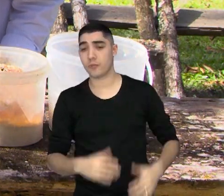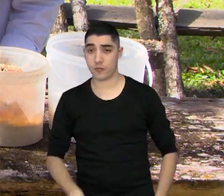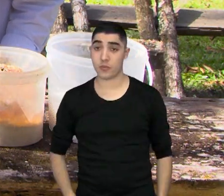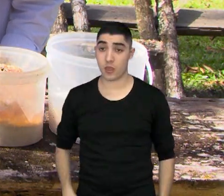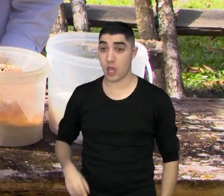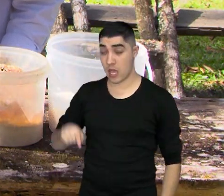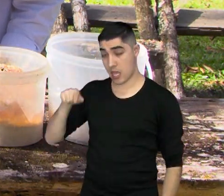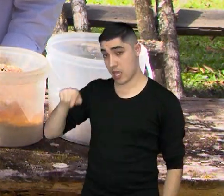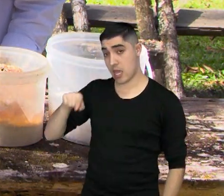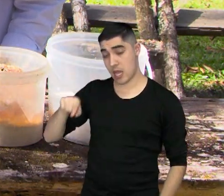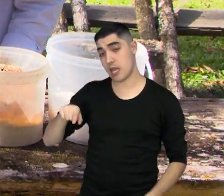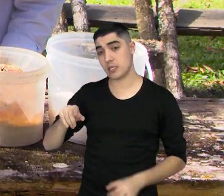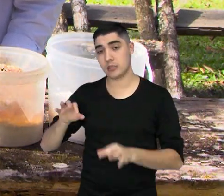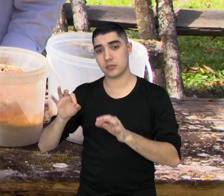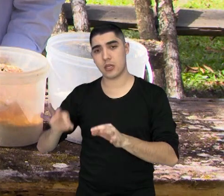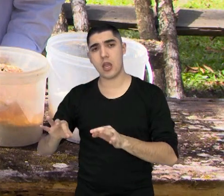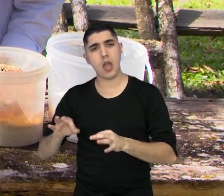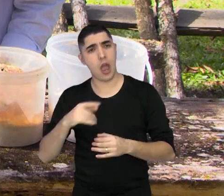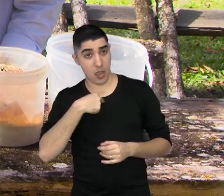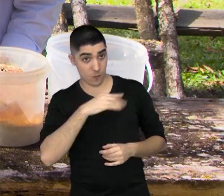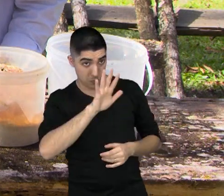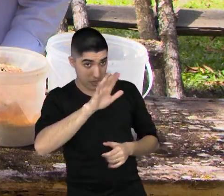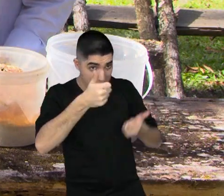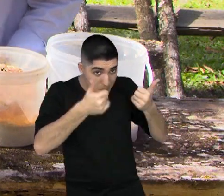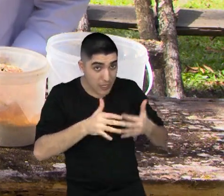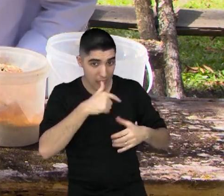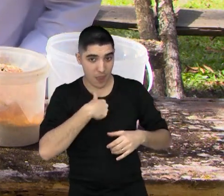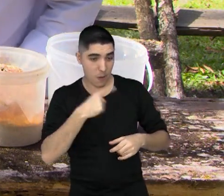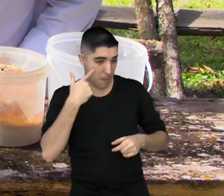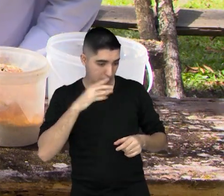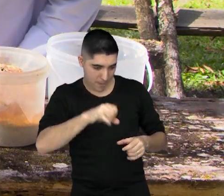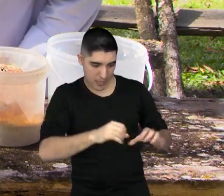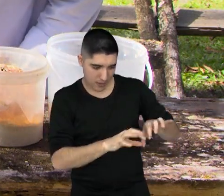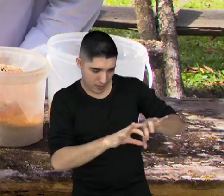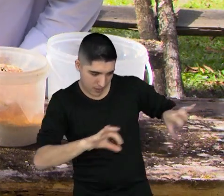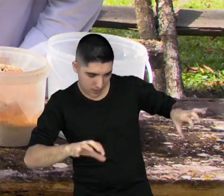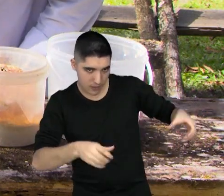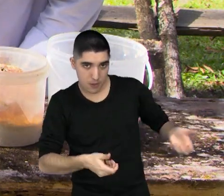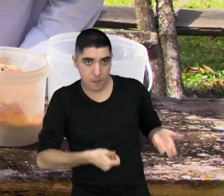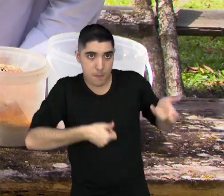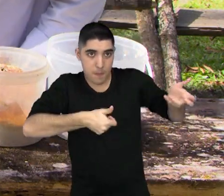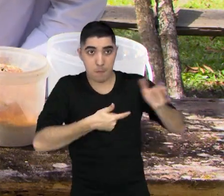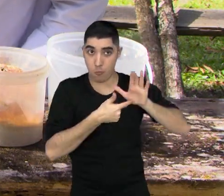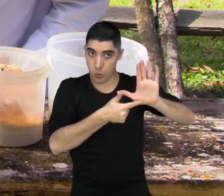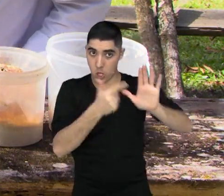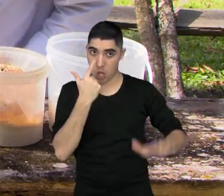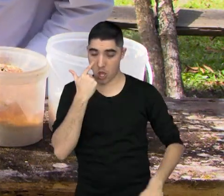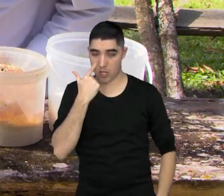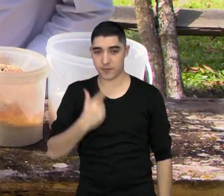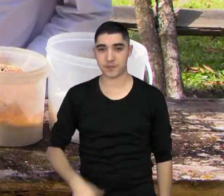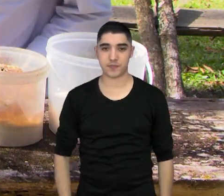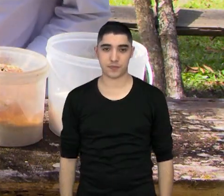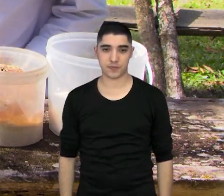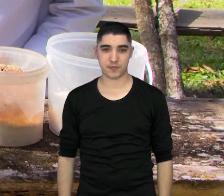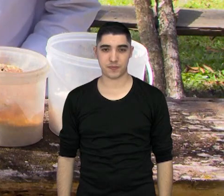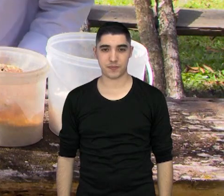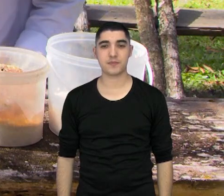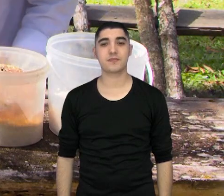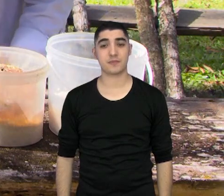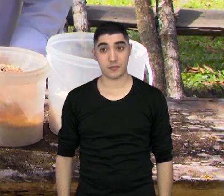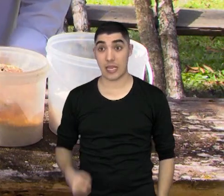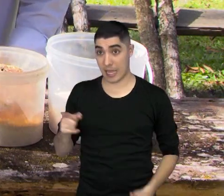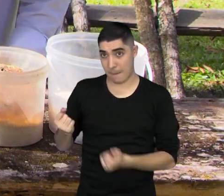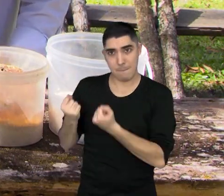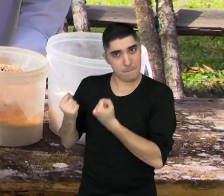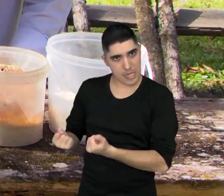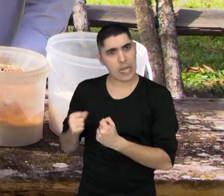a árvore onde originalmente se planta o cogumelo. Eu vou até pegar um, enquanto você explica, eu vou pegar um aqui, ó. Uma tora para mostrar para os meninos, para aí. Olha aqui que bacana.